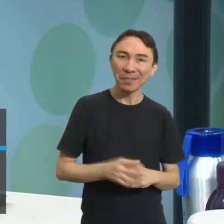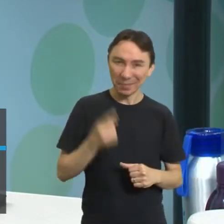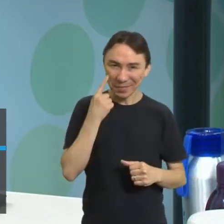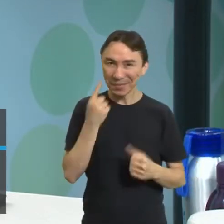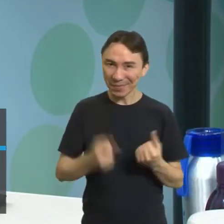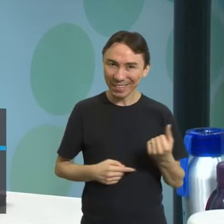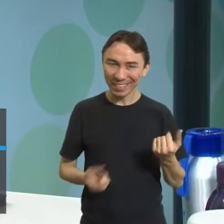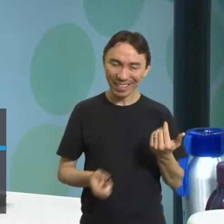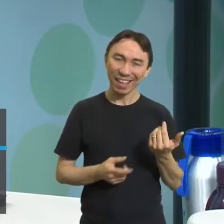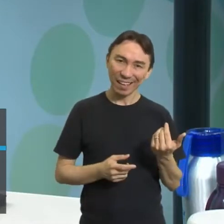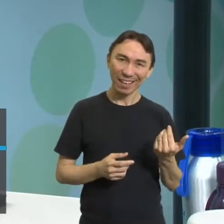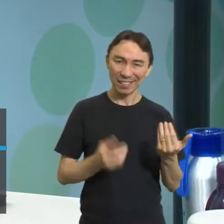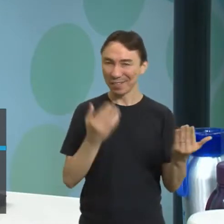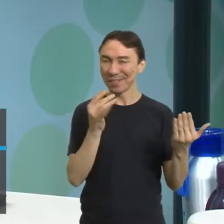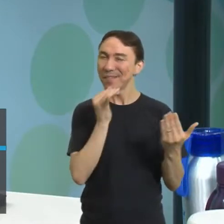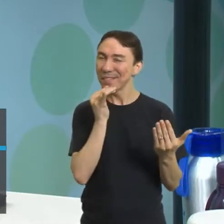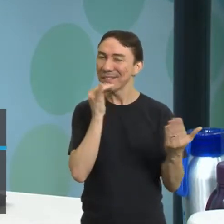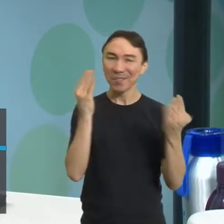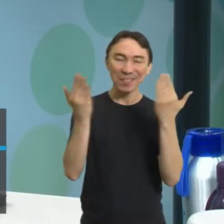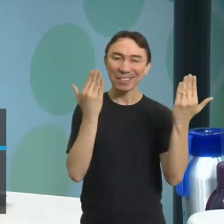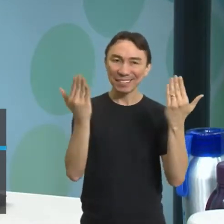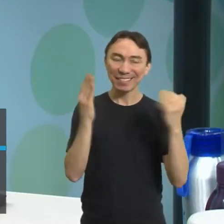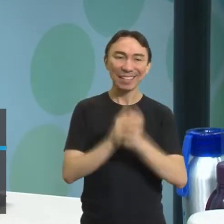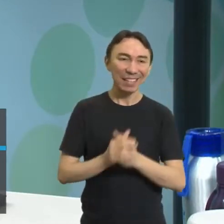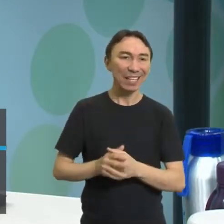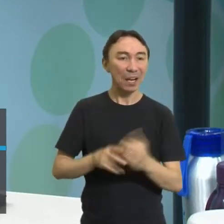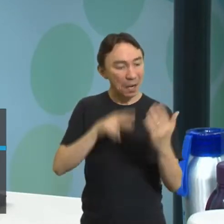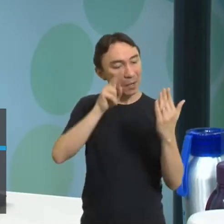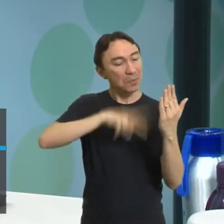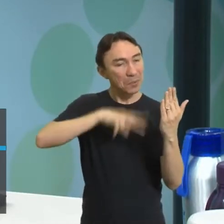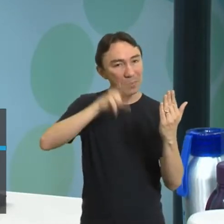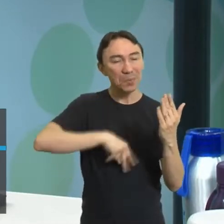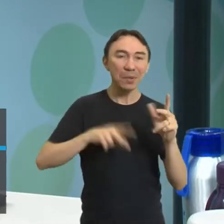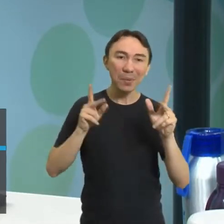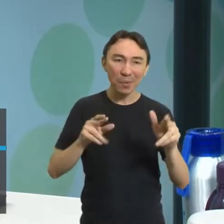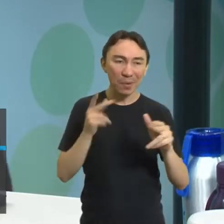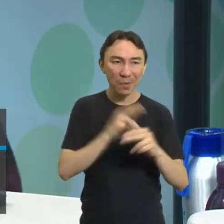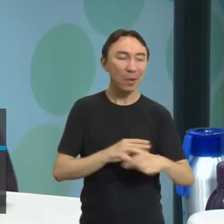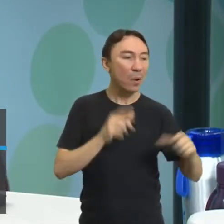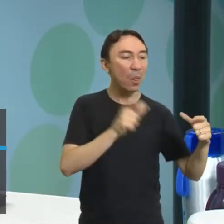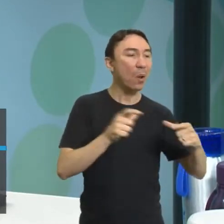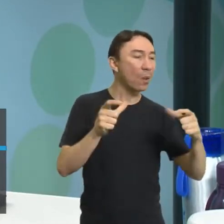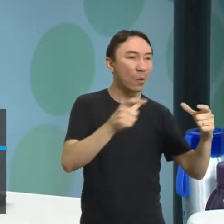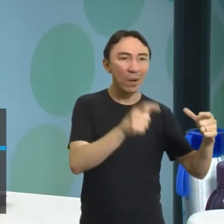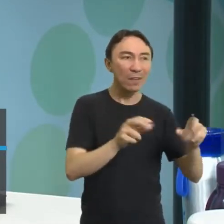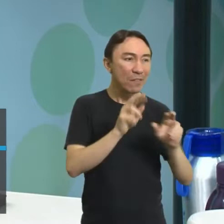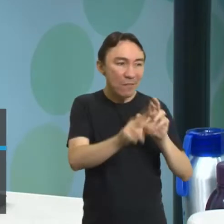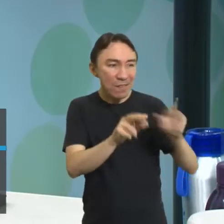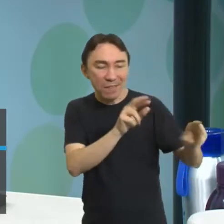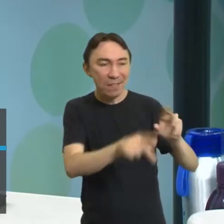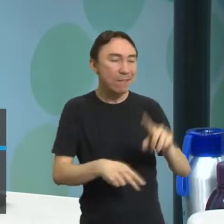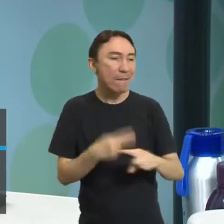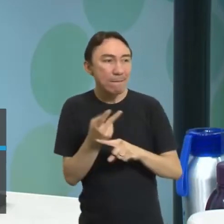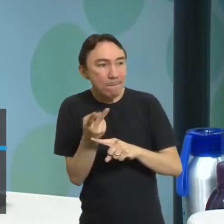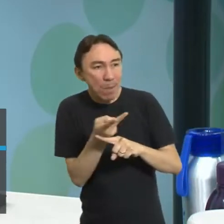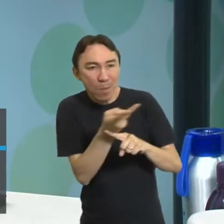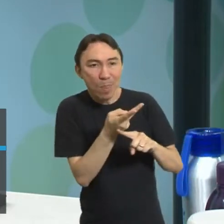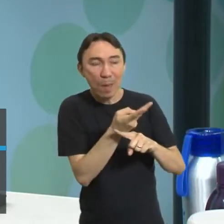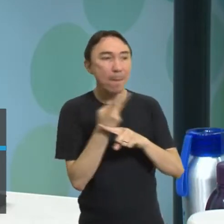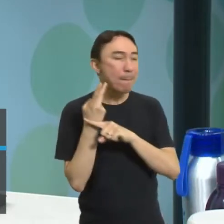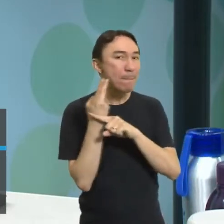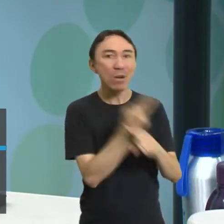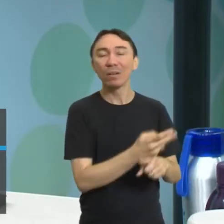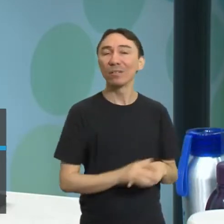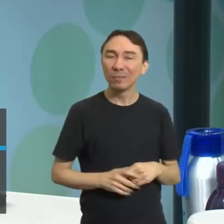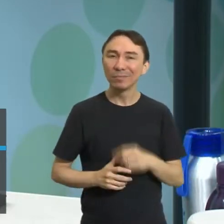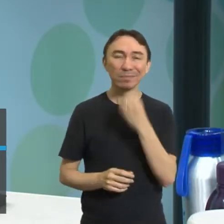exploração, elas têm essa vivência, né, de busca por diferentes lugares. Muito bem, professora Cássia, por compartilhar esse ponto